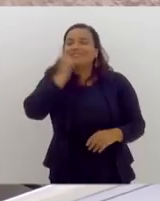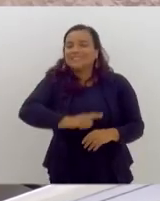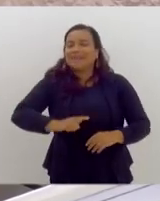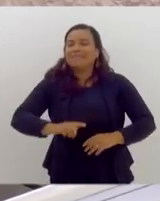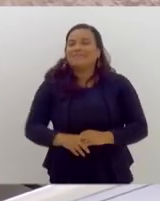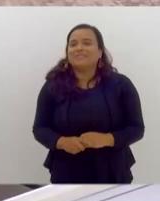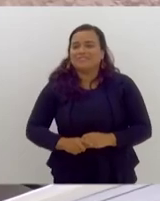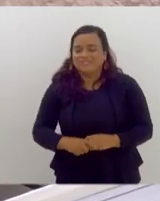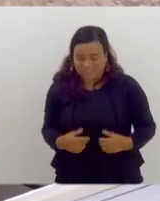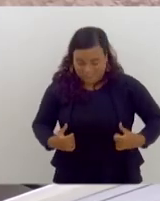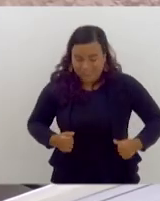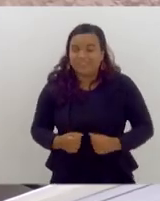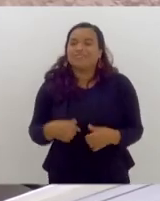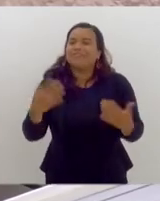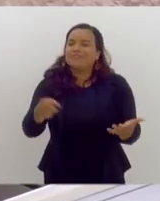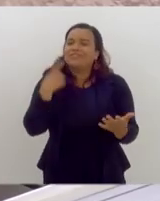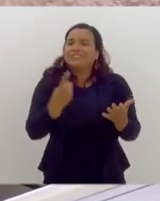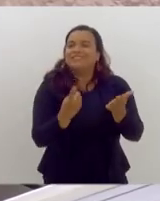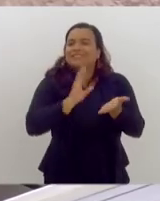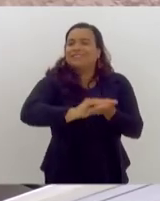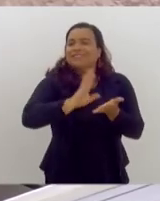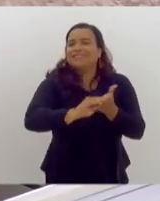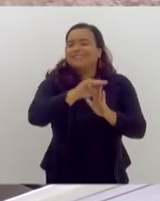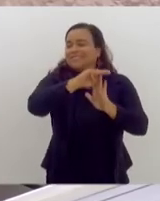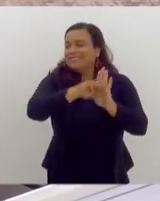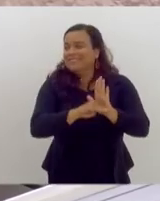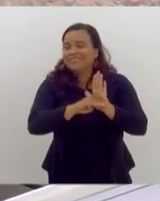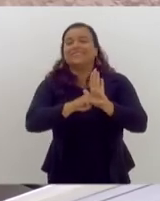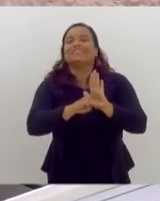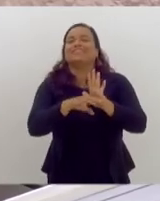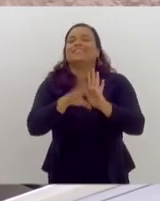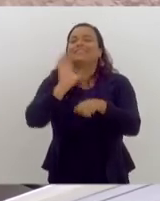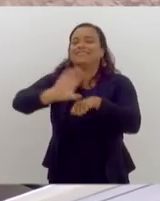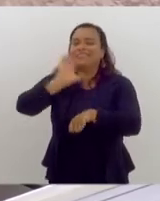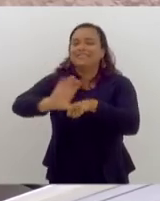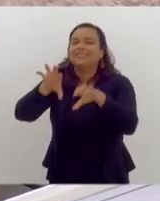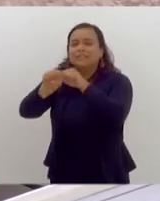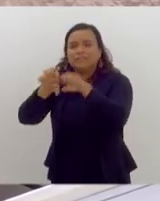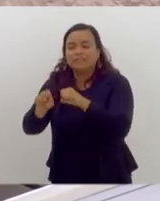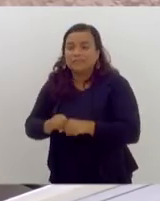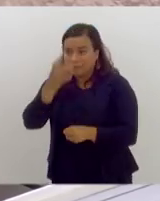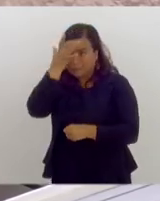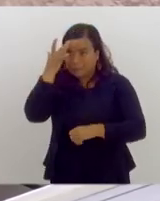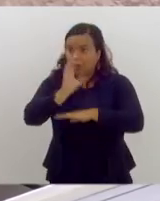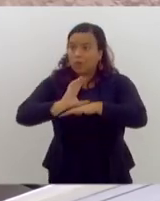colocar na pauta cursos de formação para os conselheiros nas